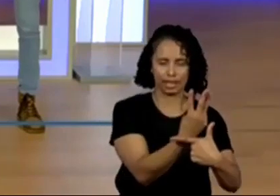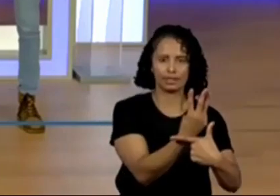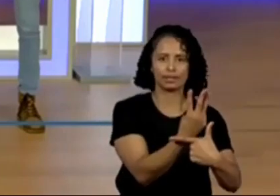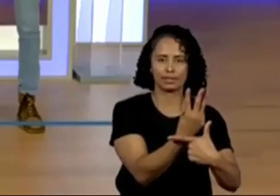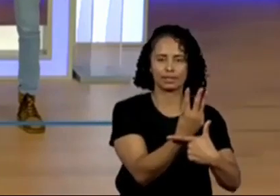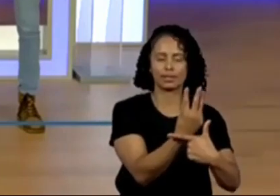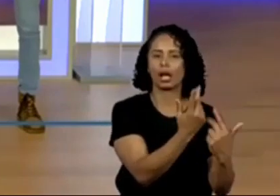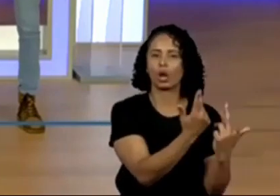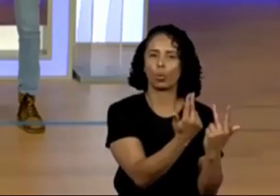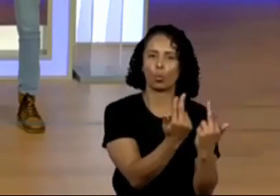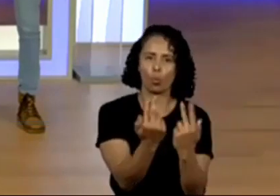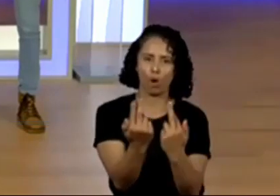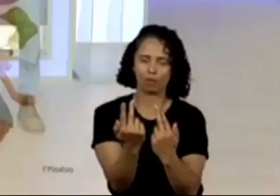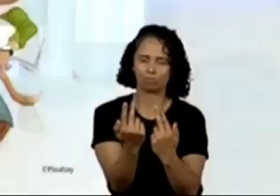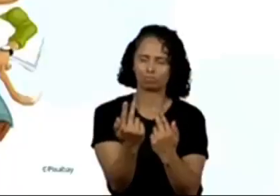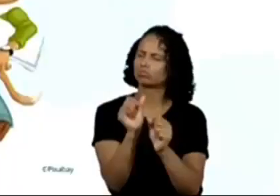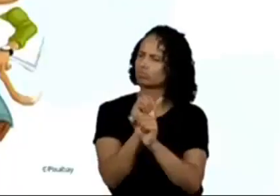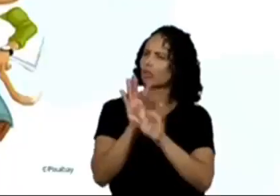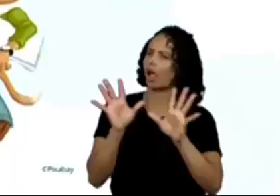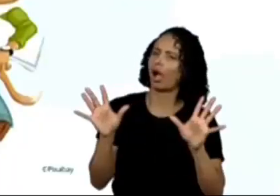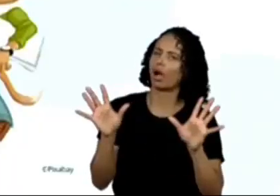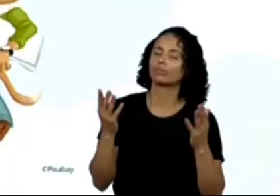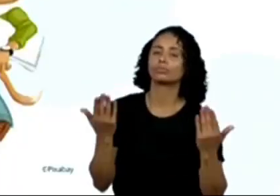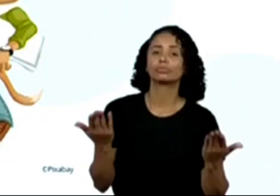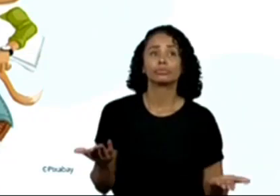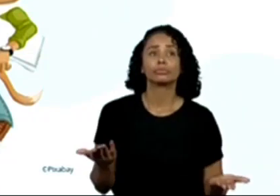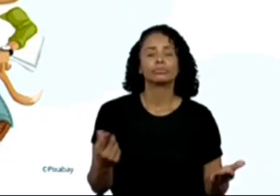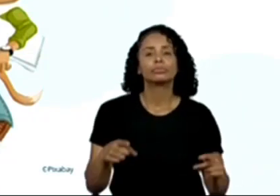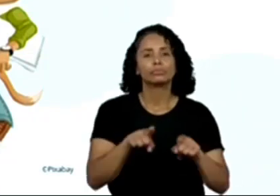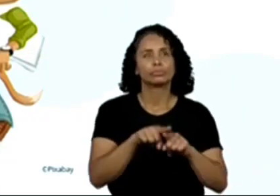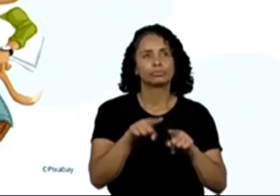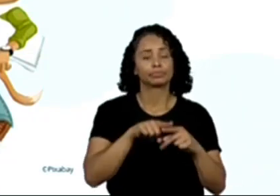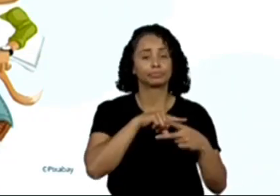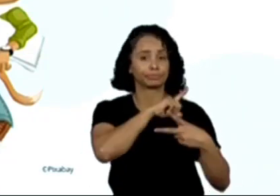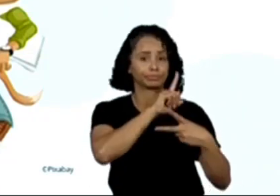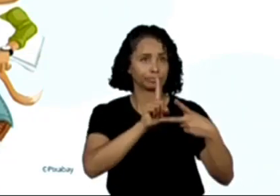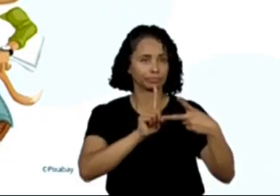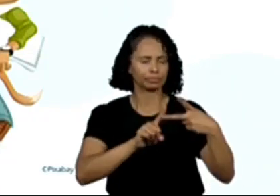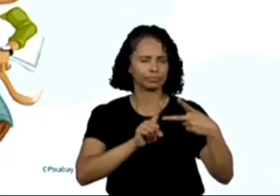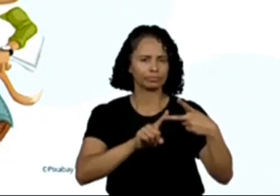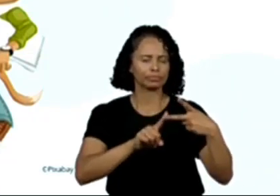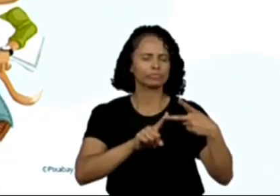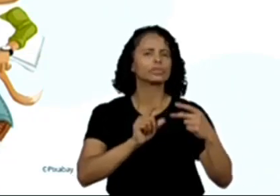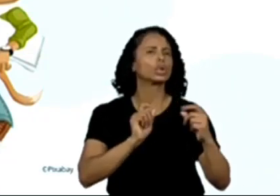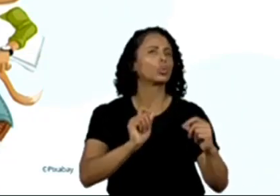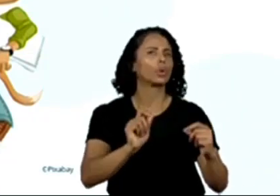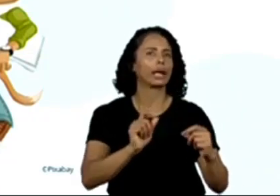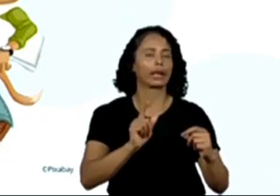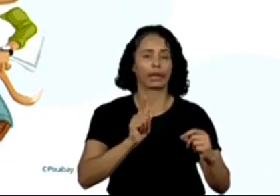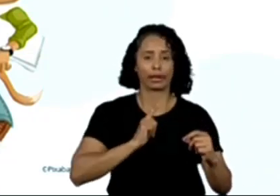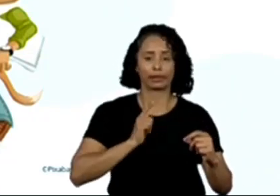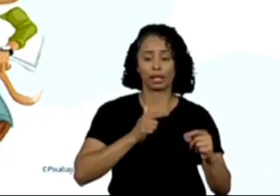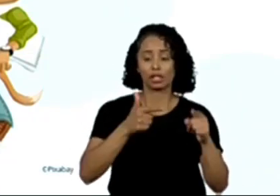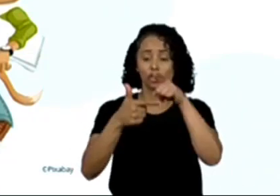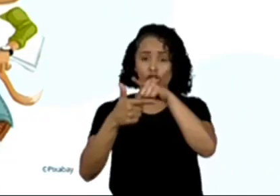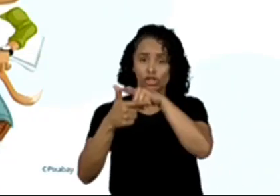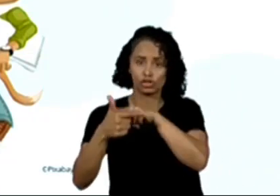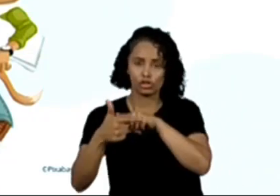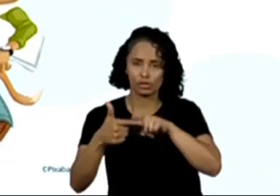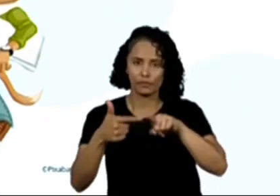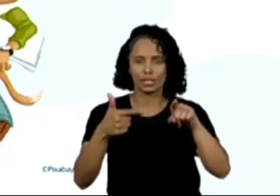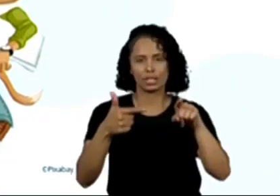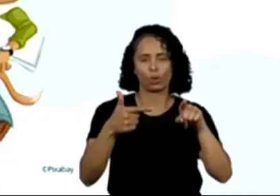Jonas. Beleza? A segunda coisa que nós temos que identificar é o seguinte, né? Então, a relação de divisão em 3